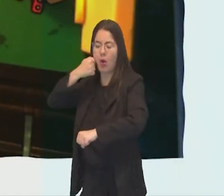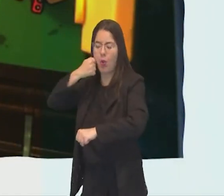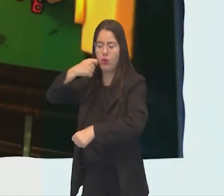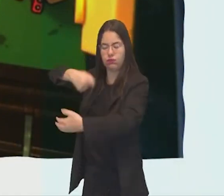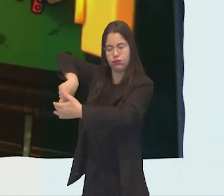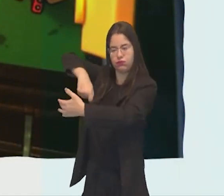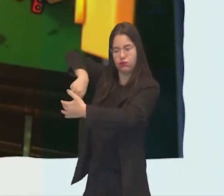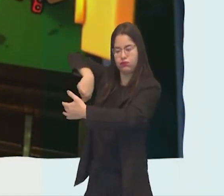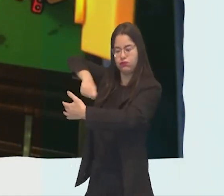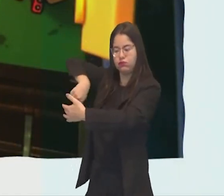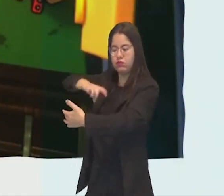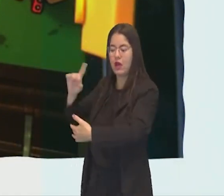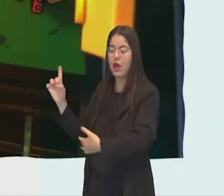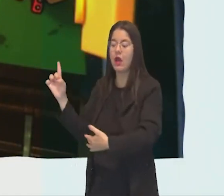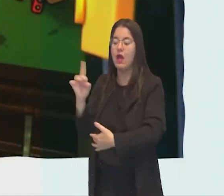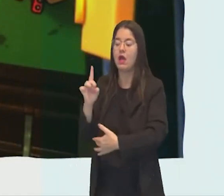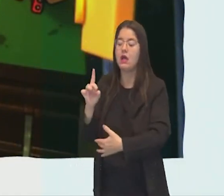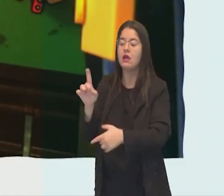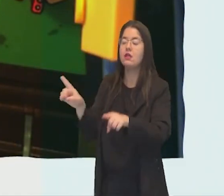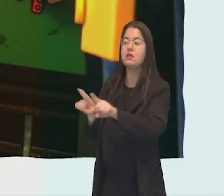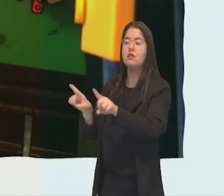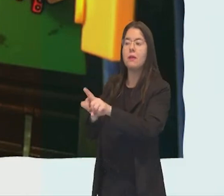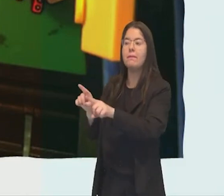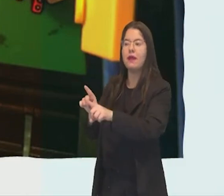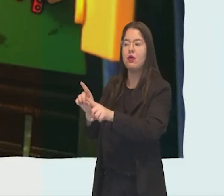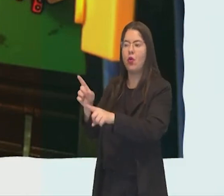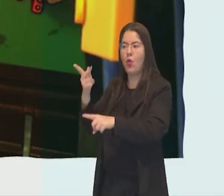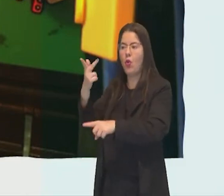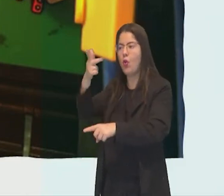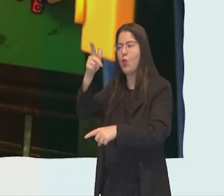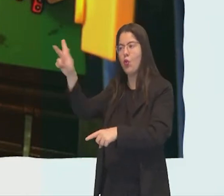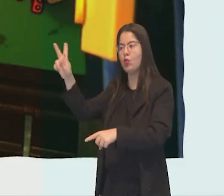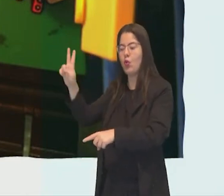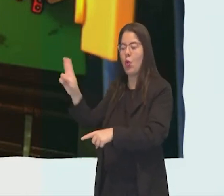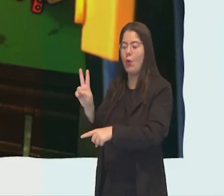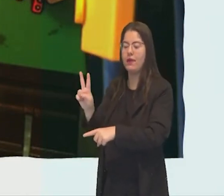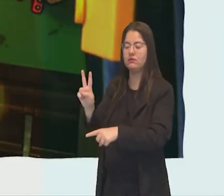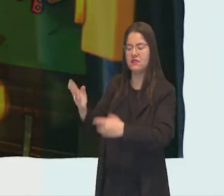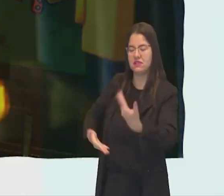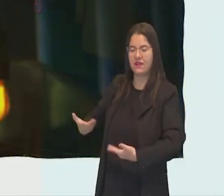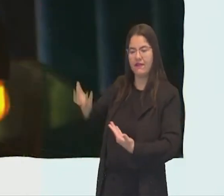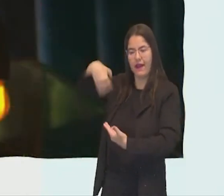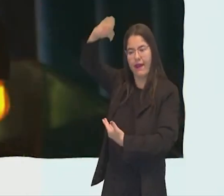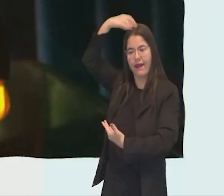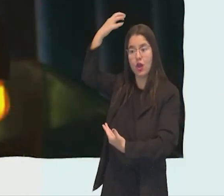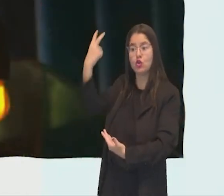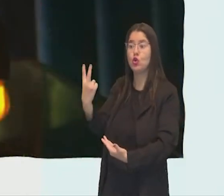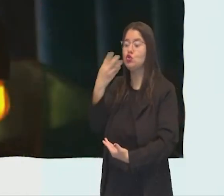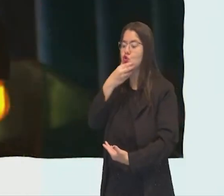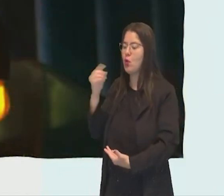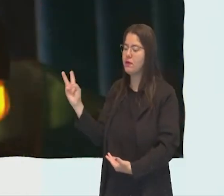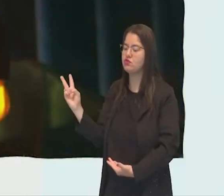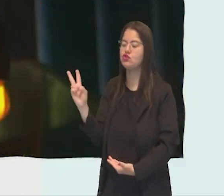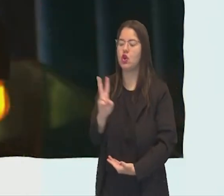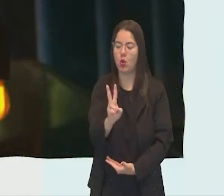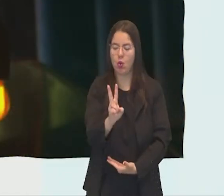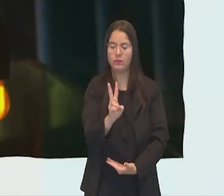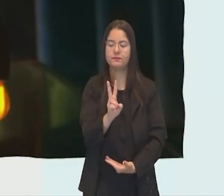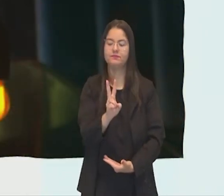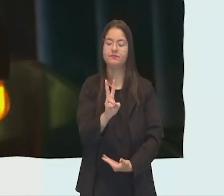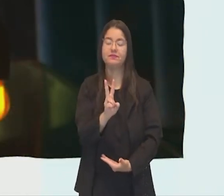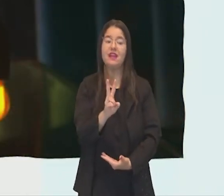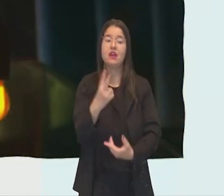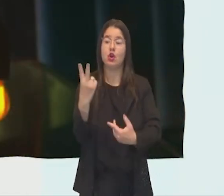maravilhosas, e o copeiro do rei, aquele que servia o rei. Esses dois homens tiveram